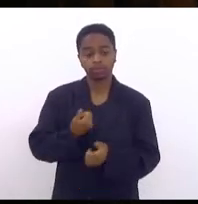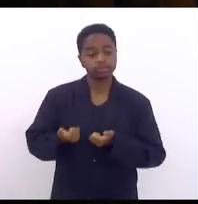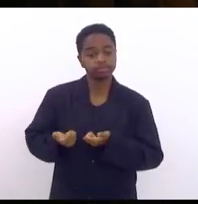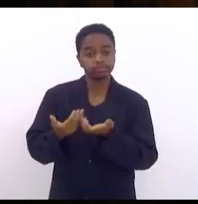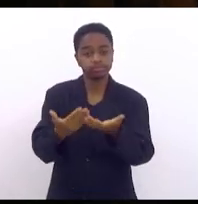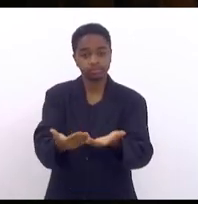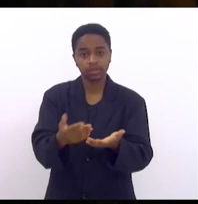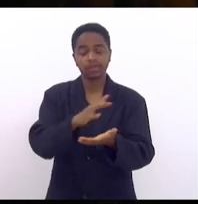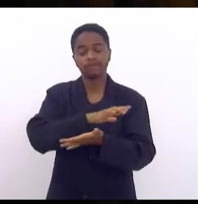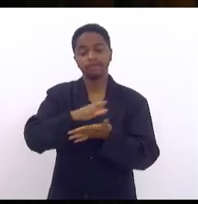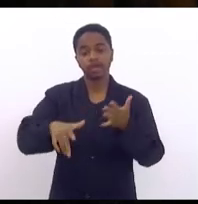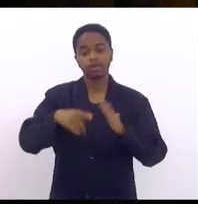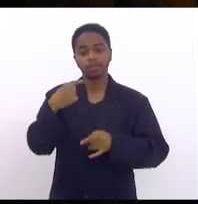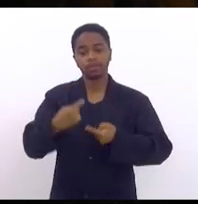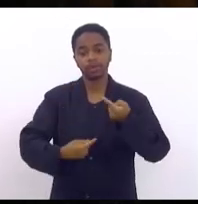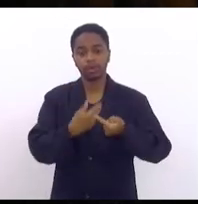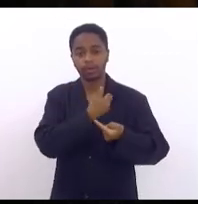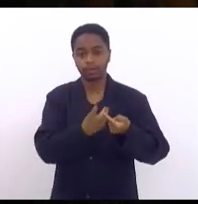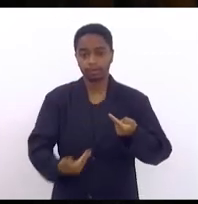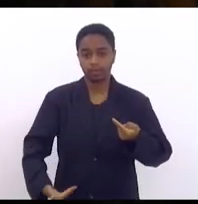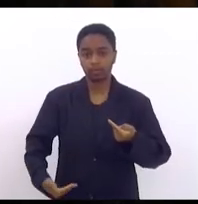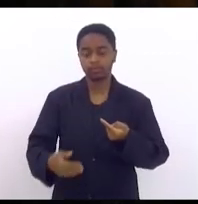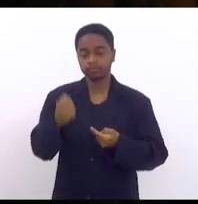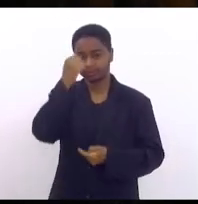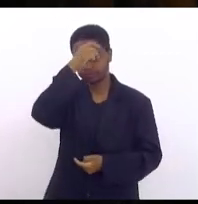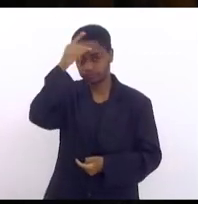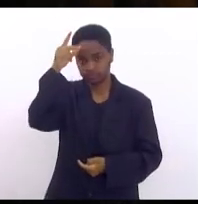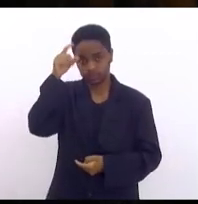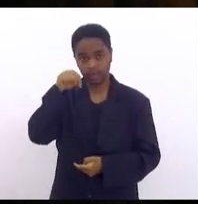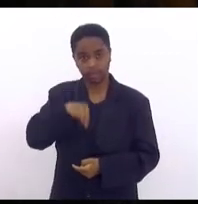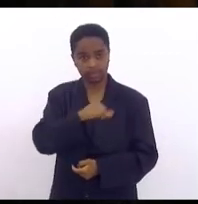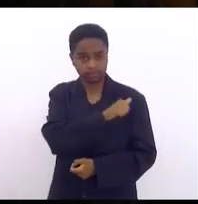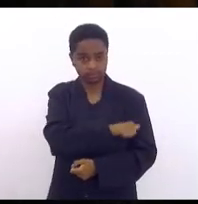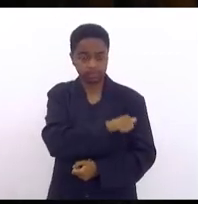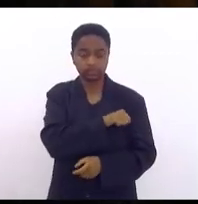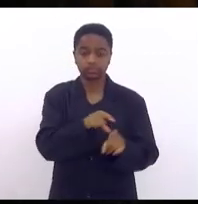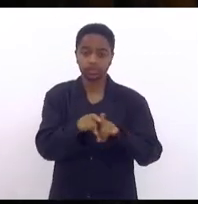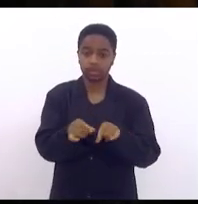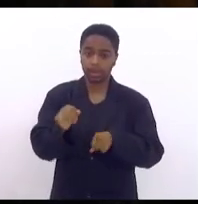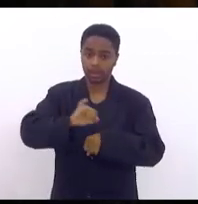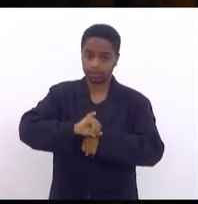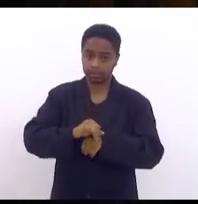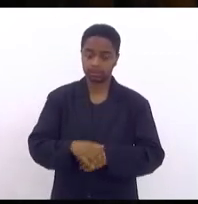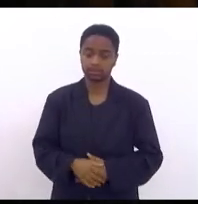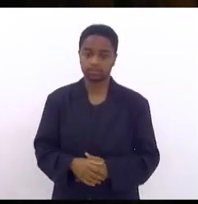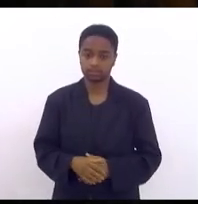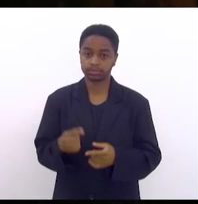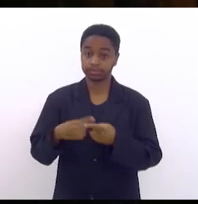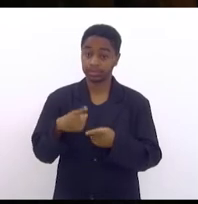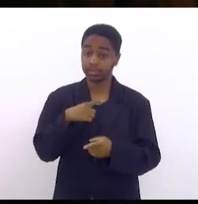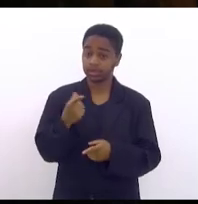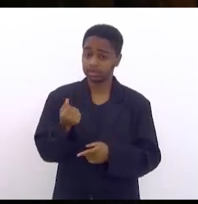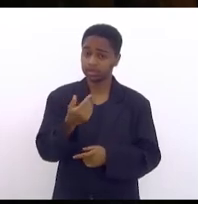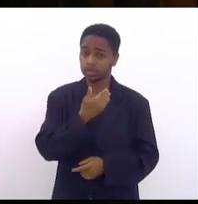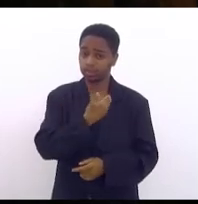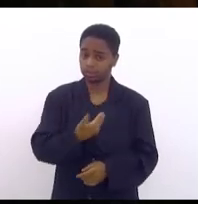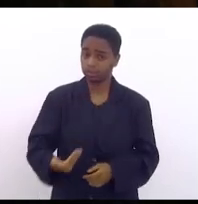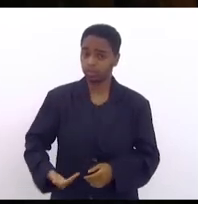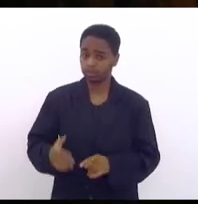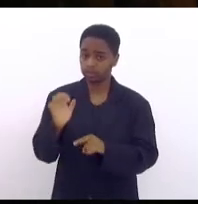em várias políticas públicas de prefeituras Rio afora, dentre elas a capital. Há dinheiro público